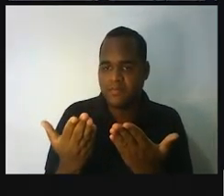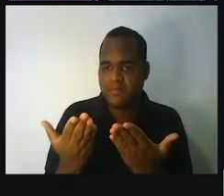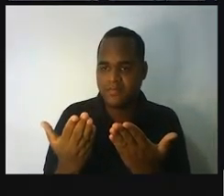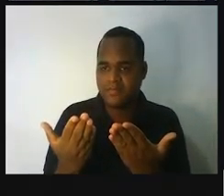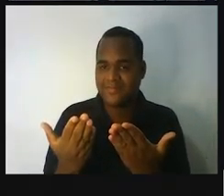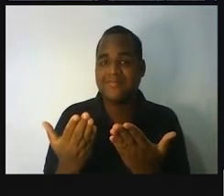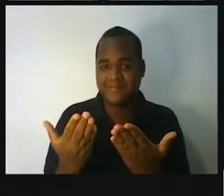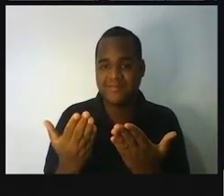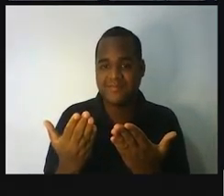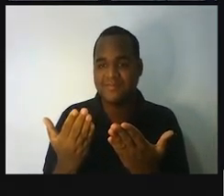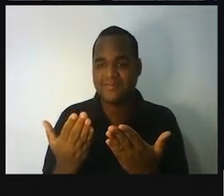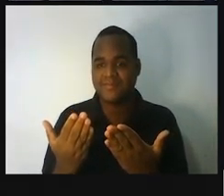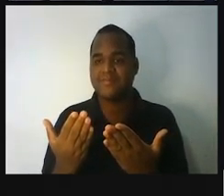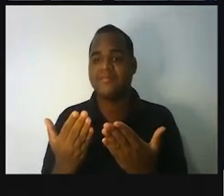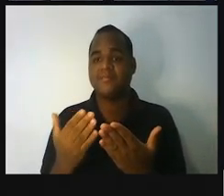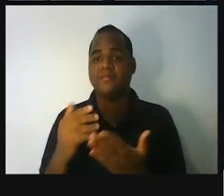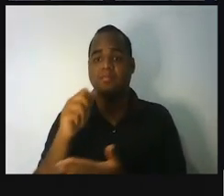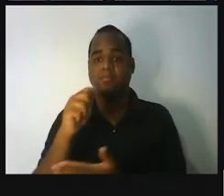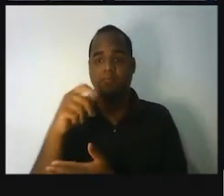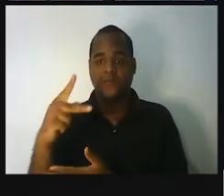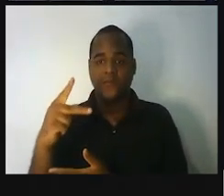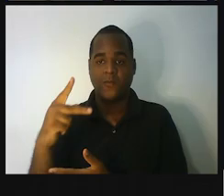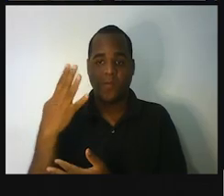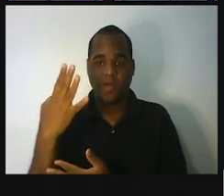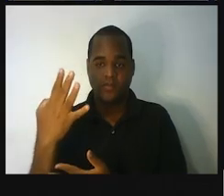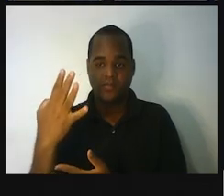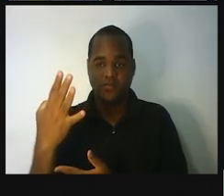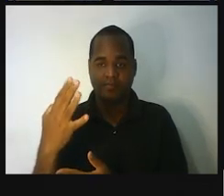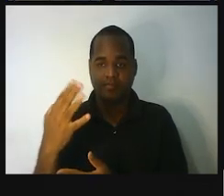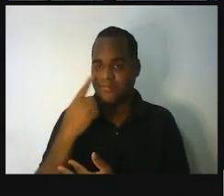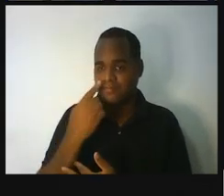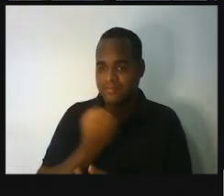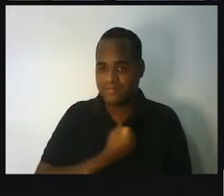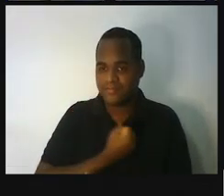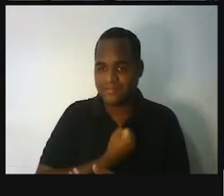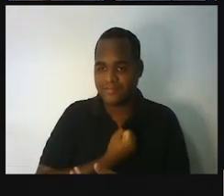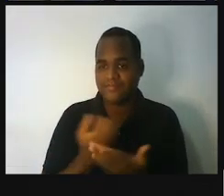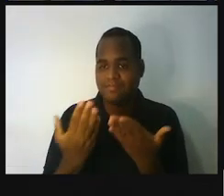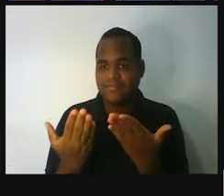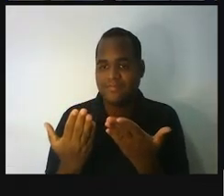hectômetros cúbicos. Em Paulo Afonso 4,